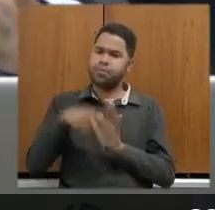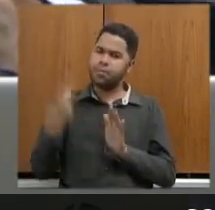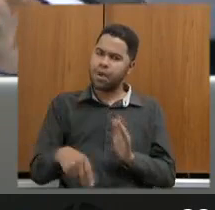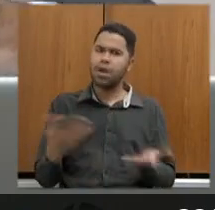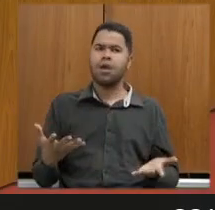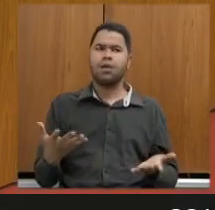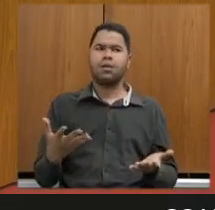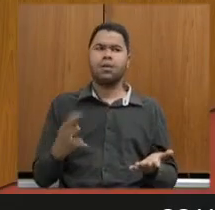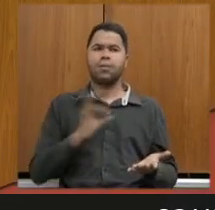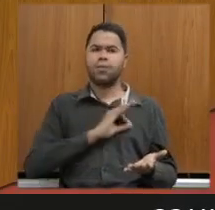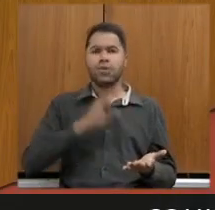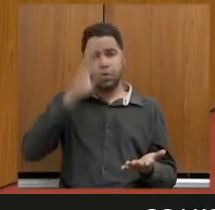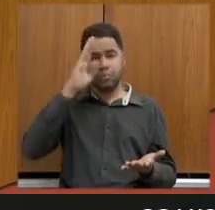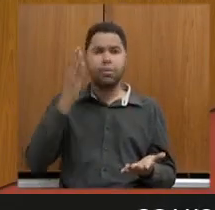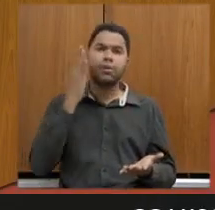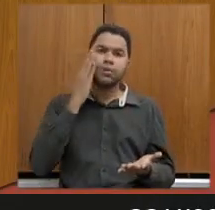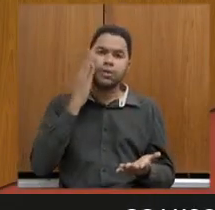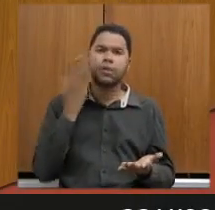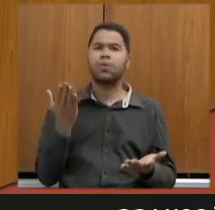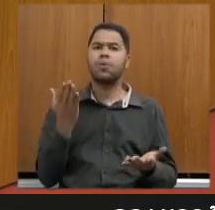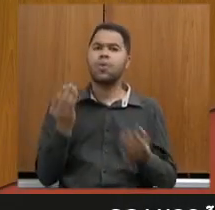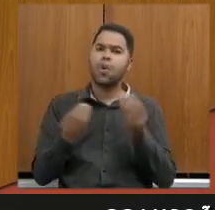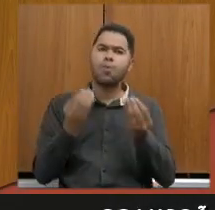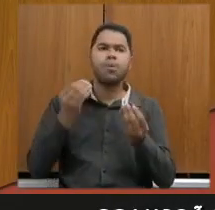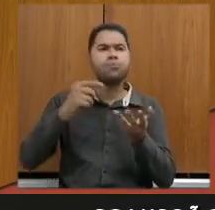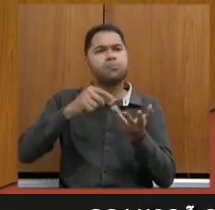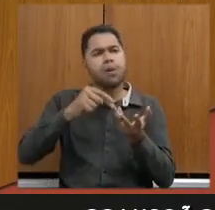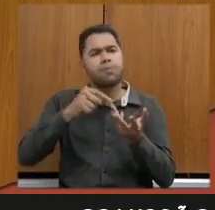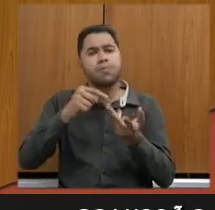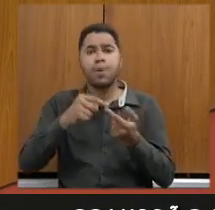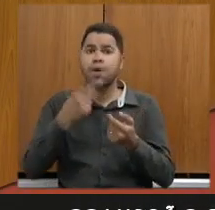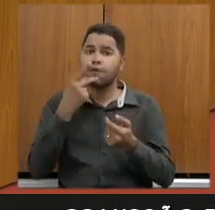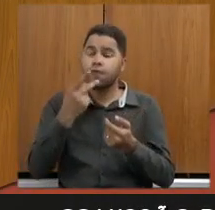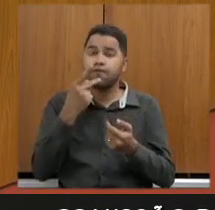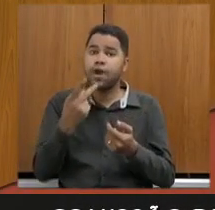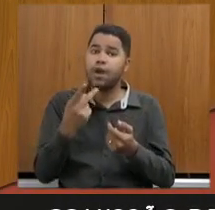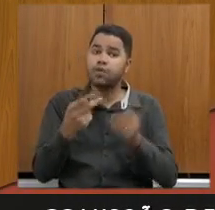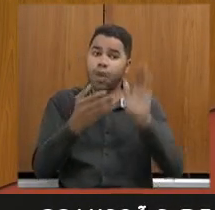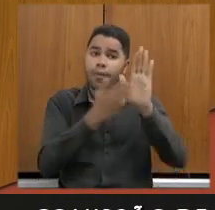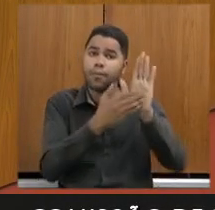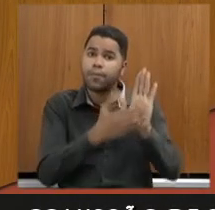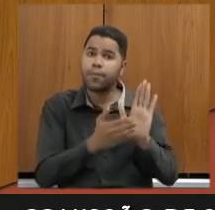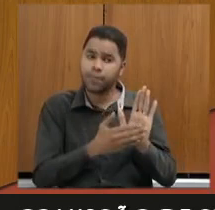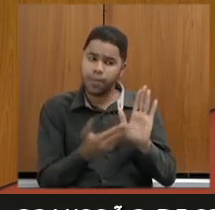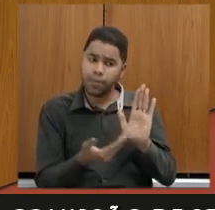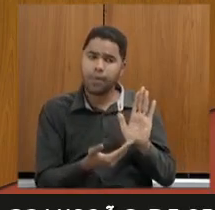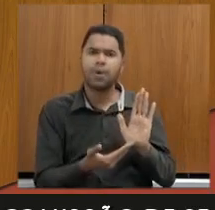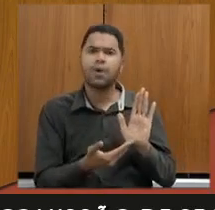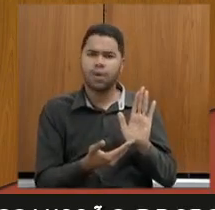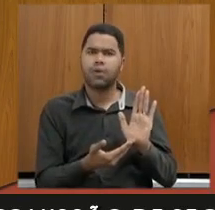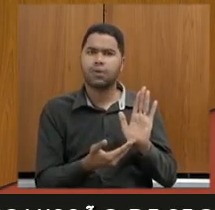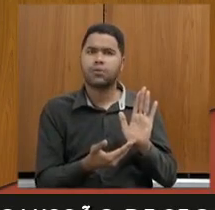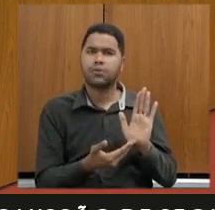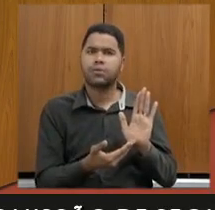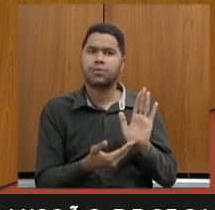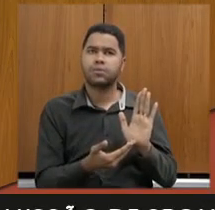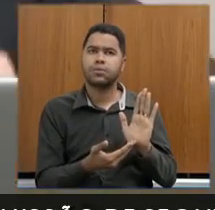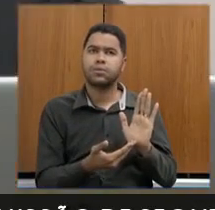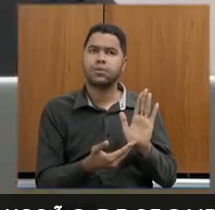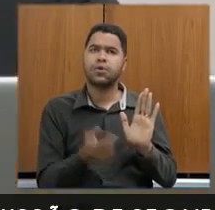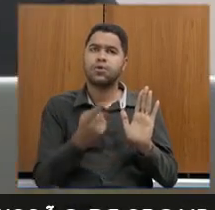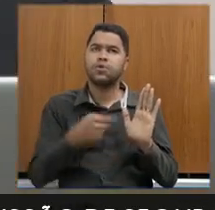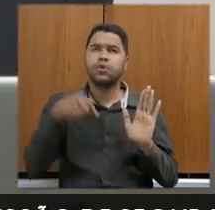é buscando esse entendimento É eu tô falando de forma positiva a gente tá falando de forma positiva